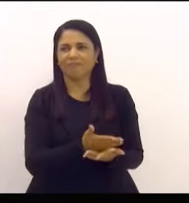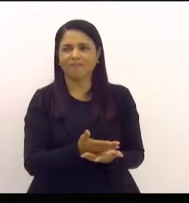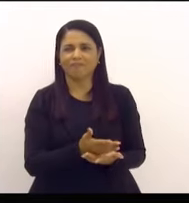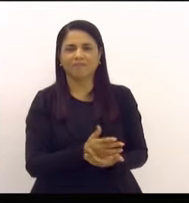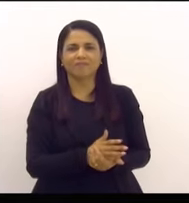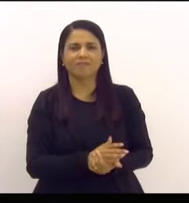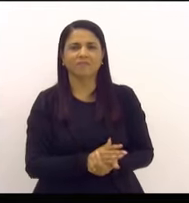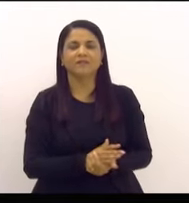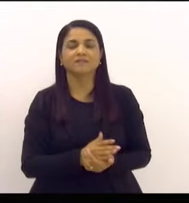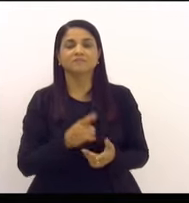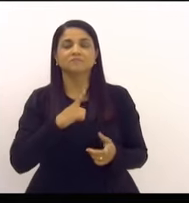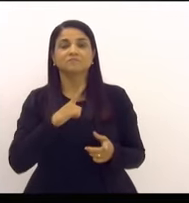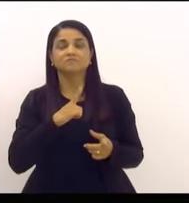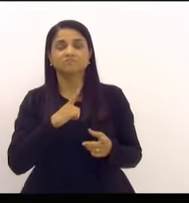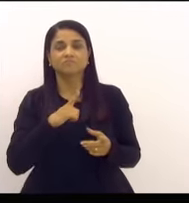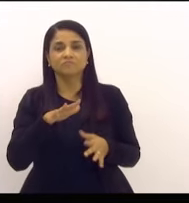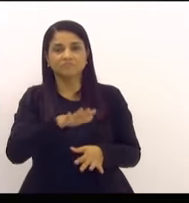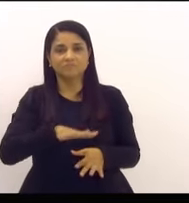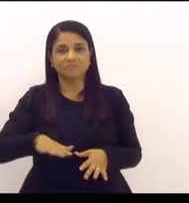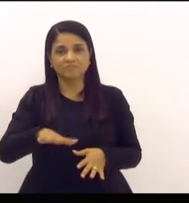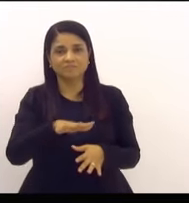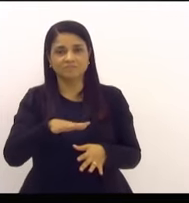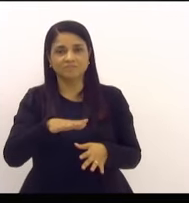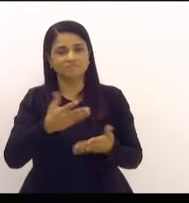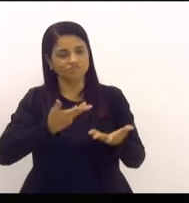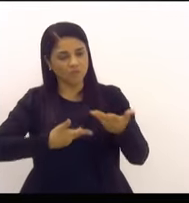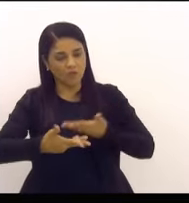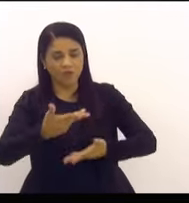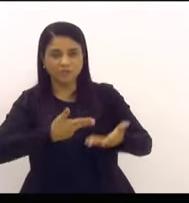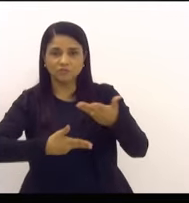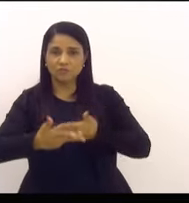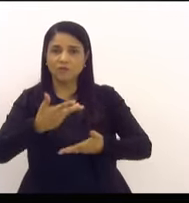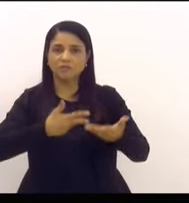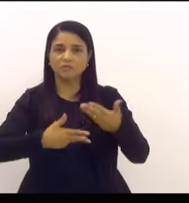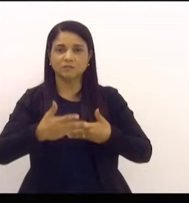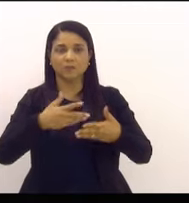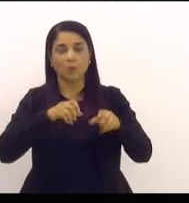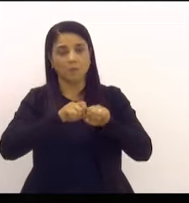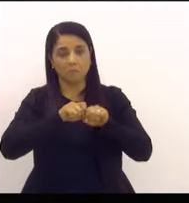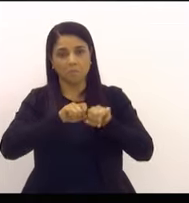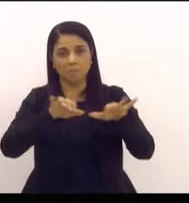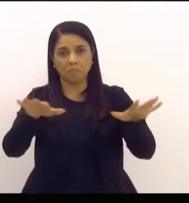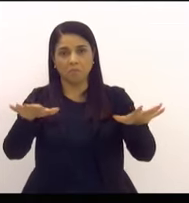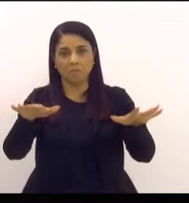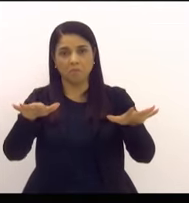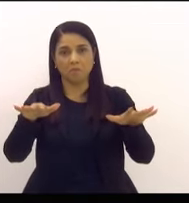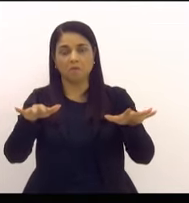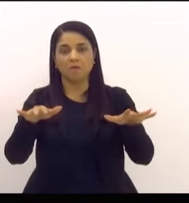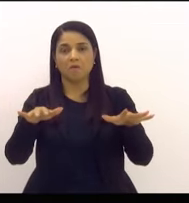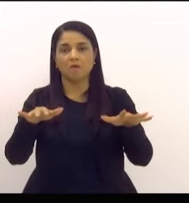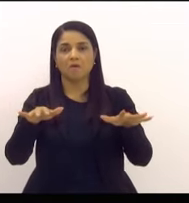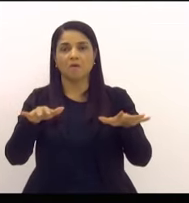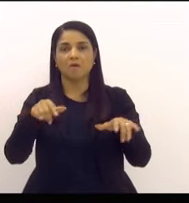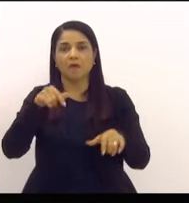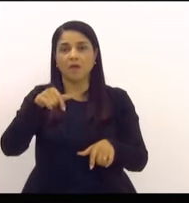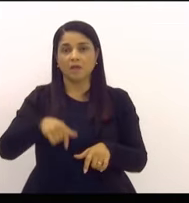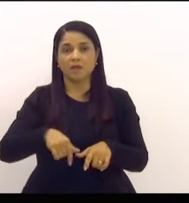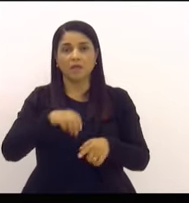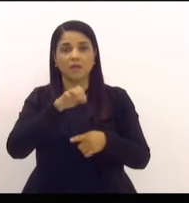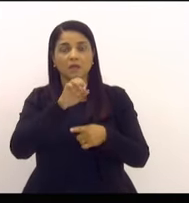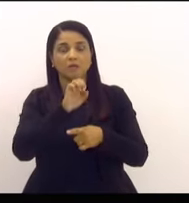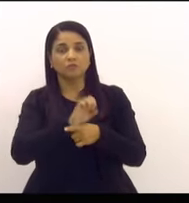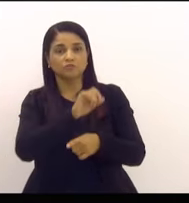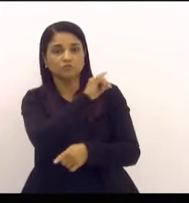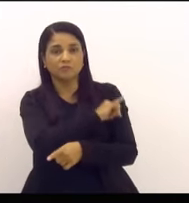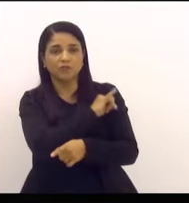presidente. Um espaço genuíno e legítimo de articulação para proliferar que lá, aqui é os estados que